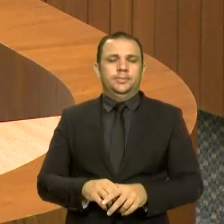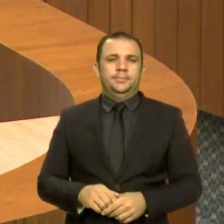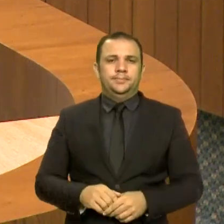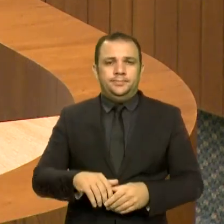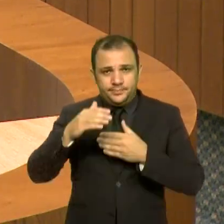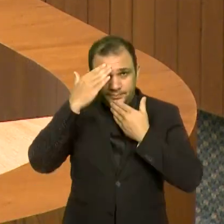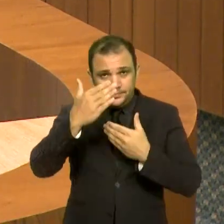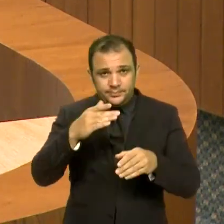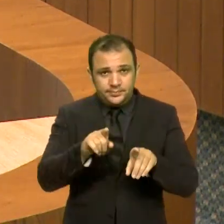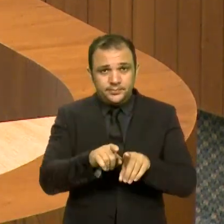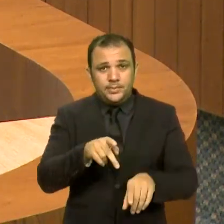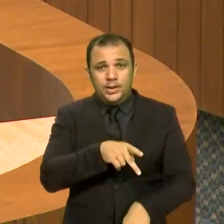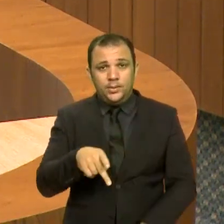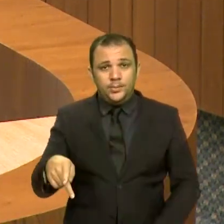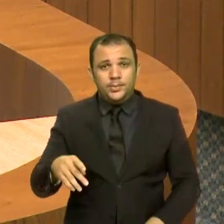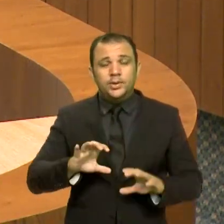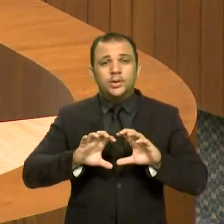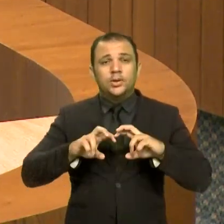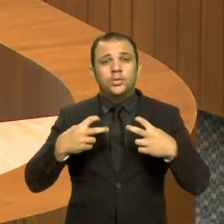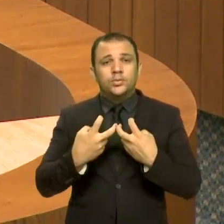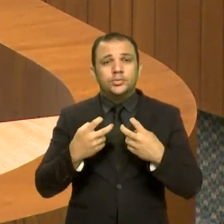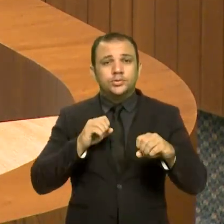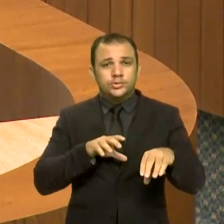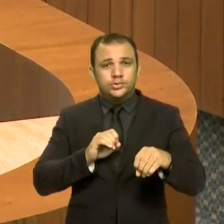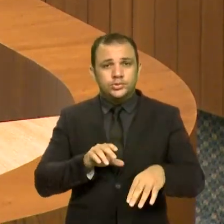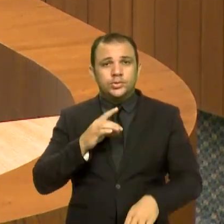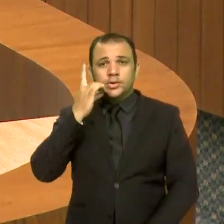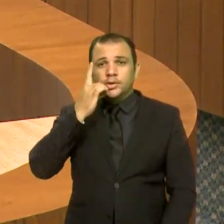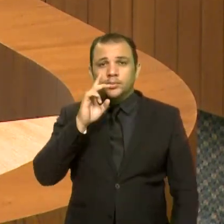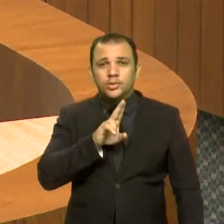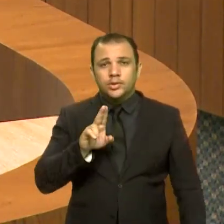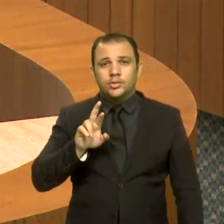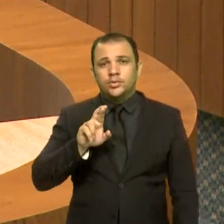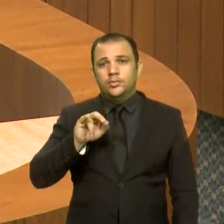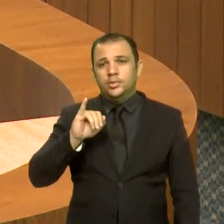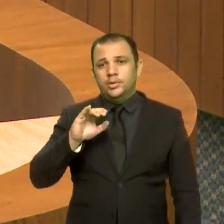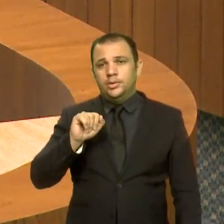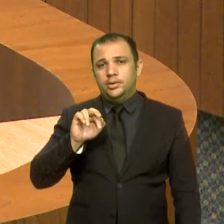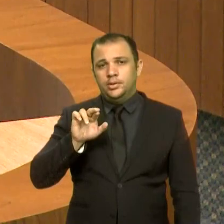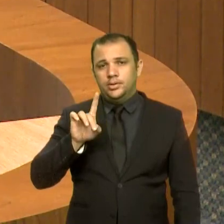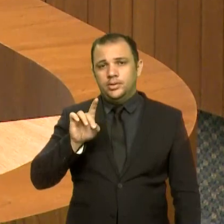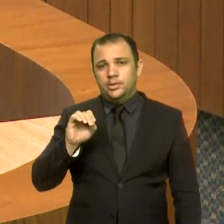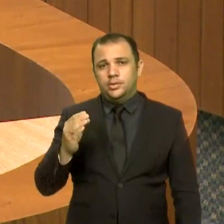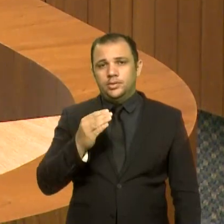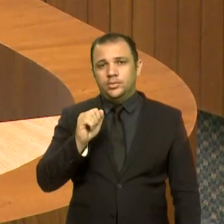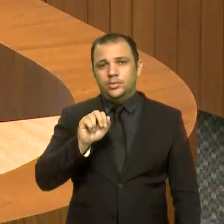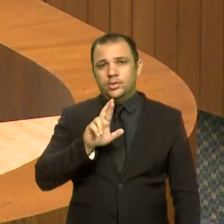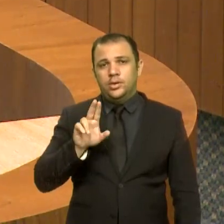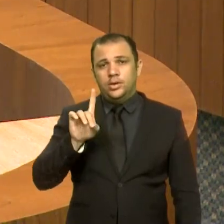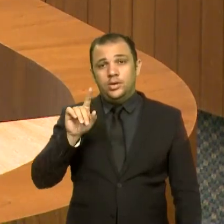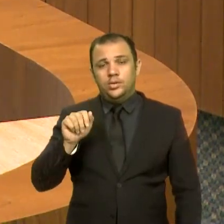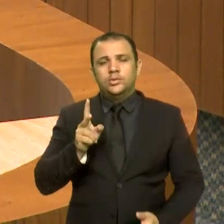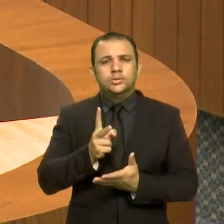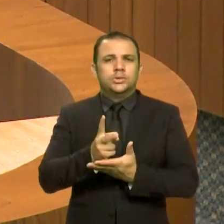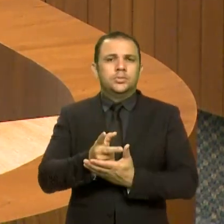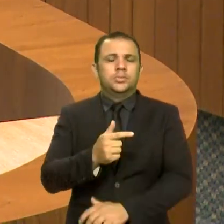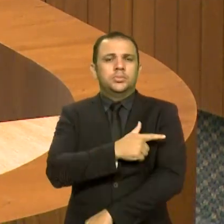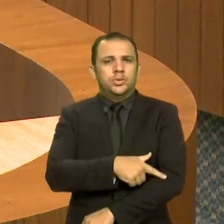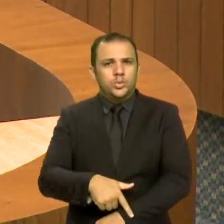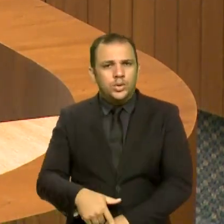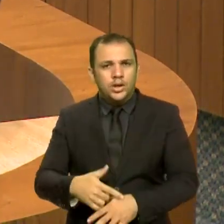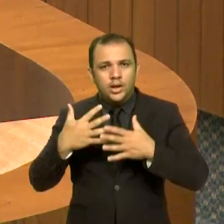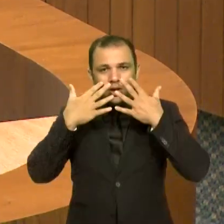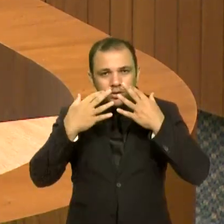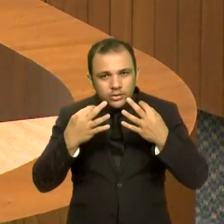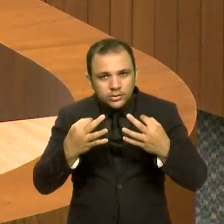da Comissão de Educação, deputado Ricardo Arruda, sempre muito atencioso, sempre muito educado, muito polido com o